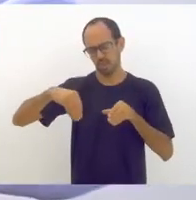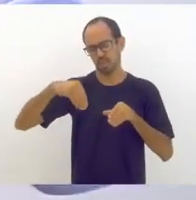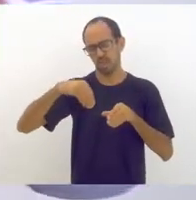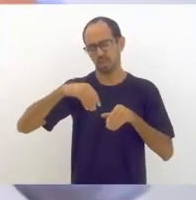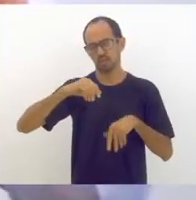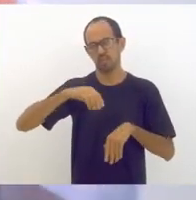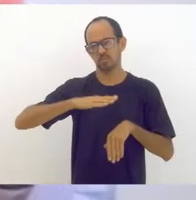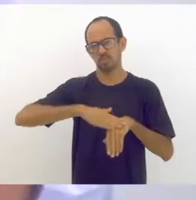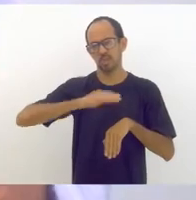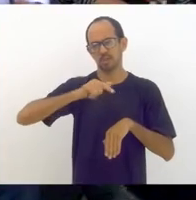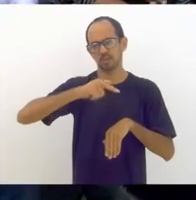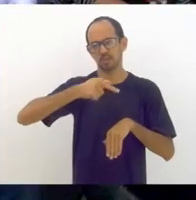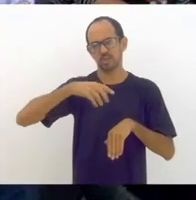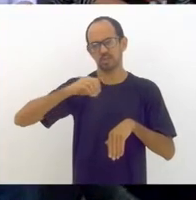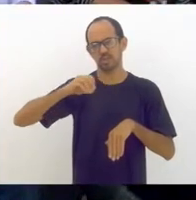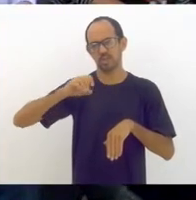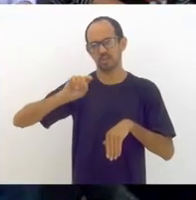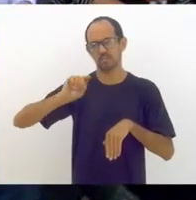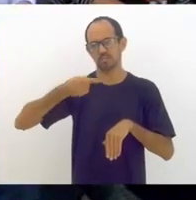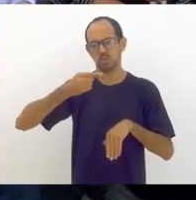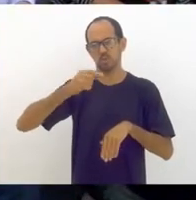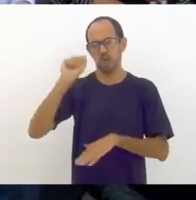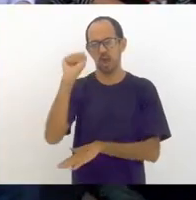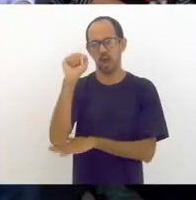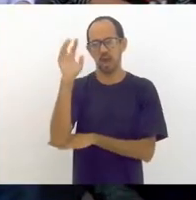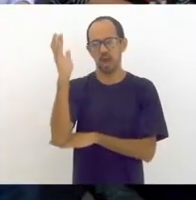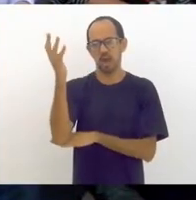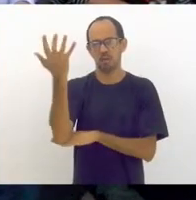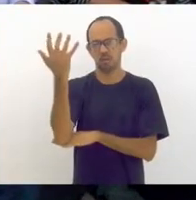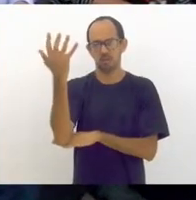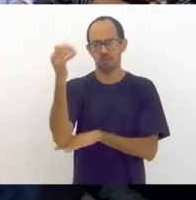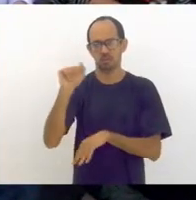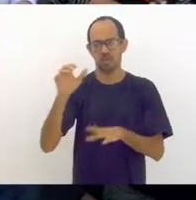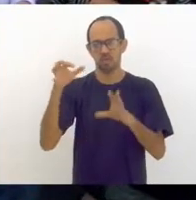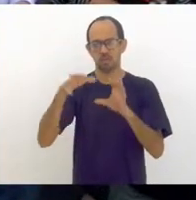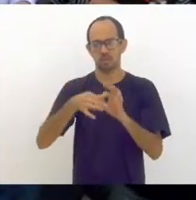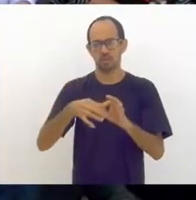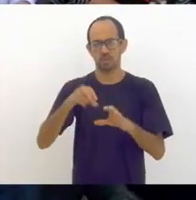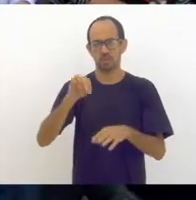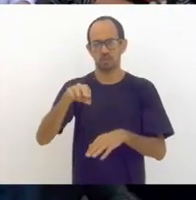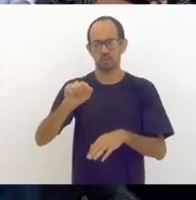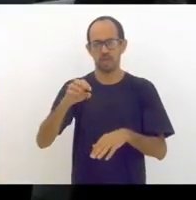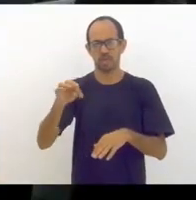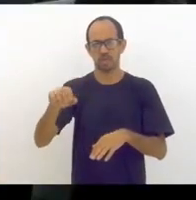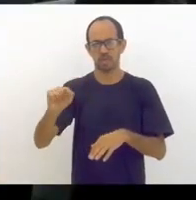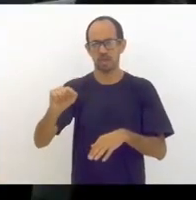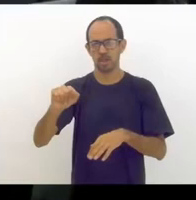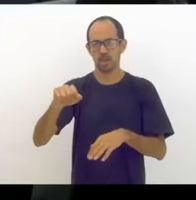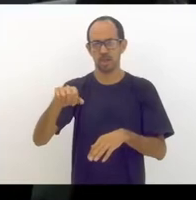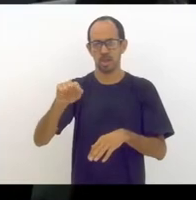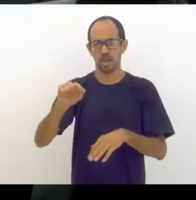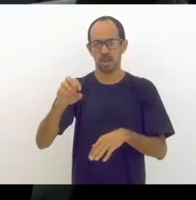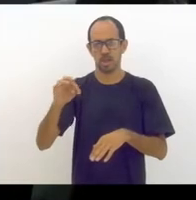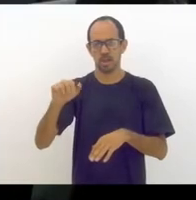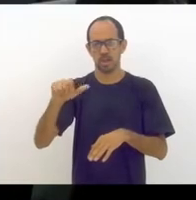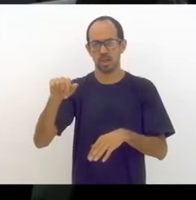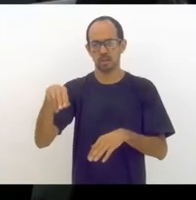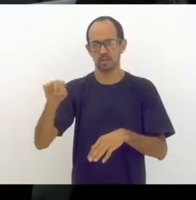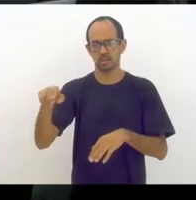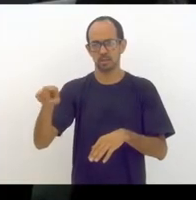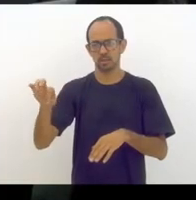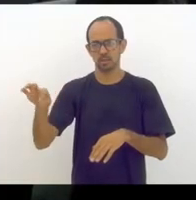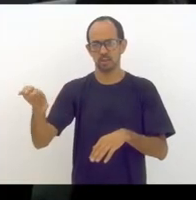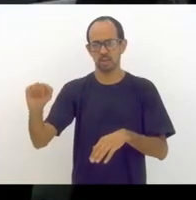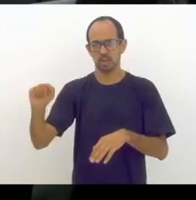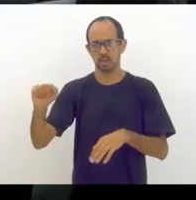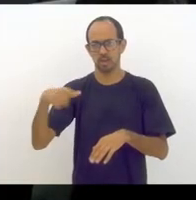mais de 700 mil árvores plantadas. Tem o Conexão Mata Atlântica, que paga por árvore em pré. Enfim, então tem uma série de